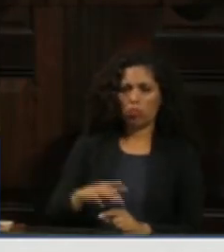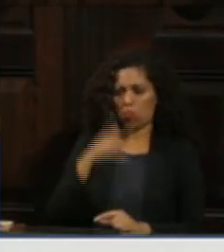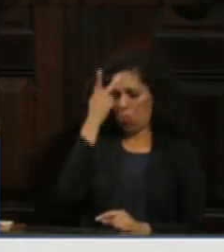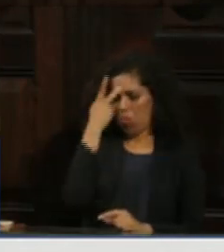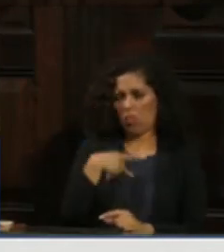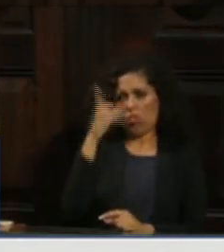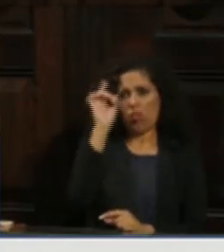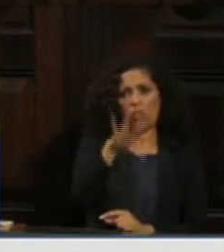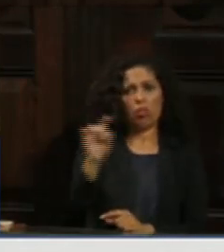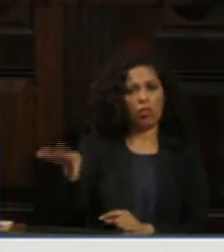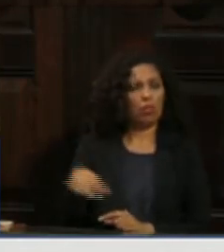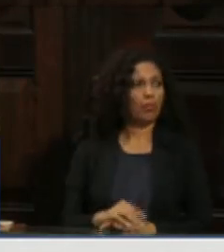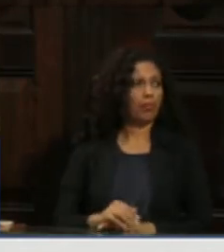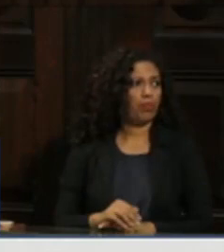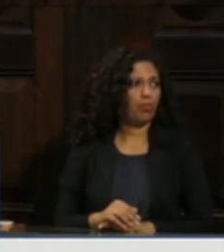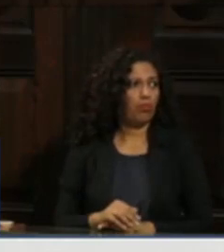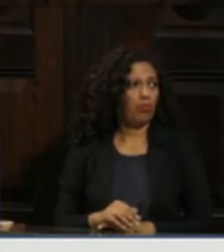com a democracia